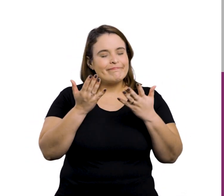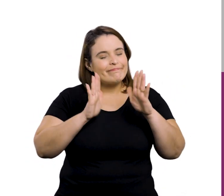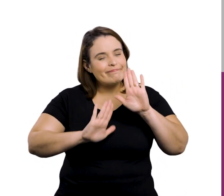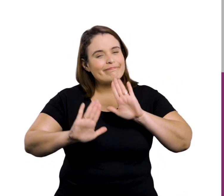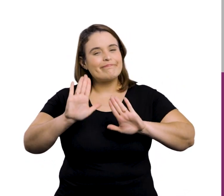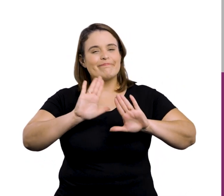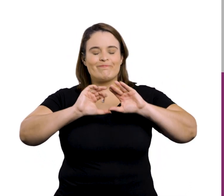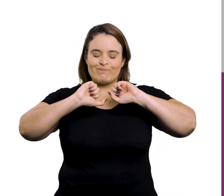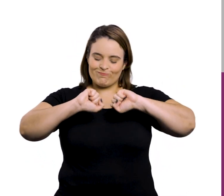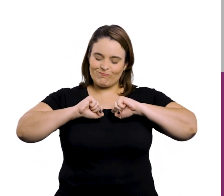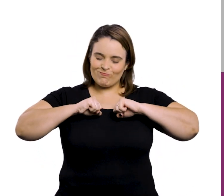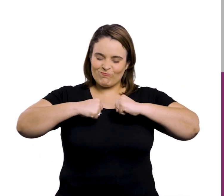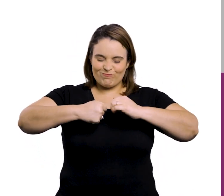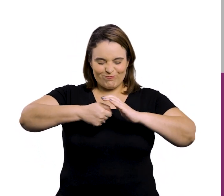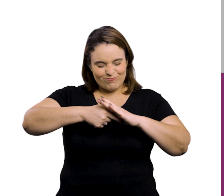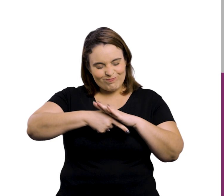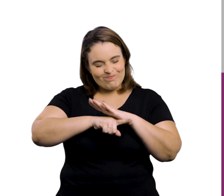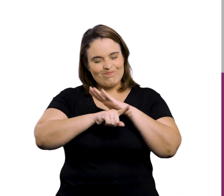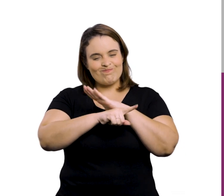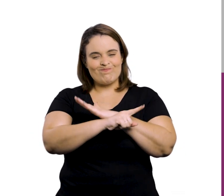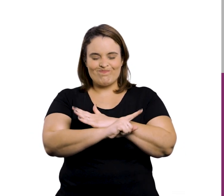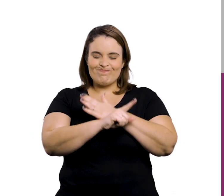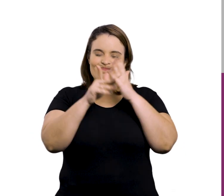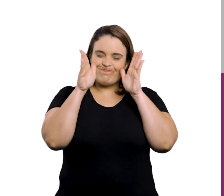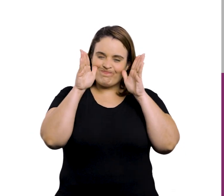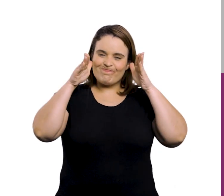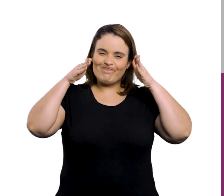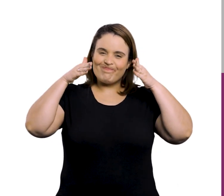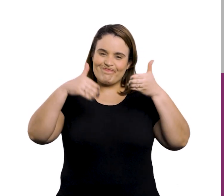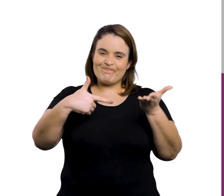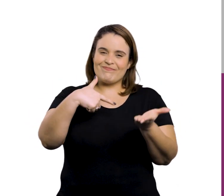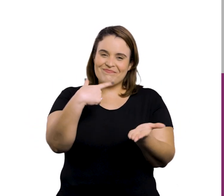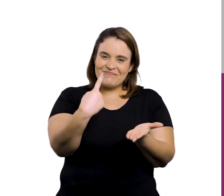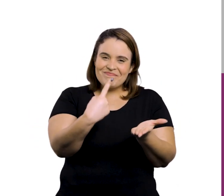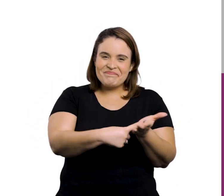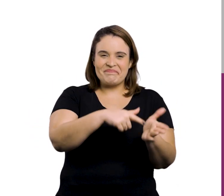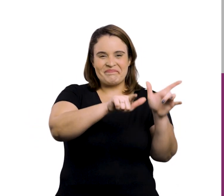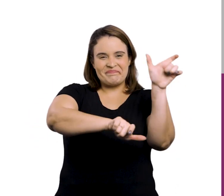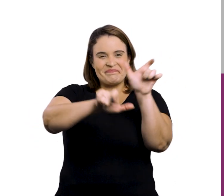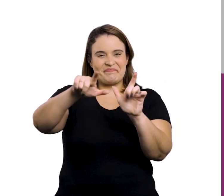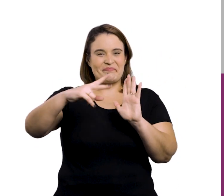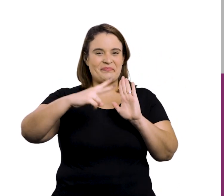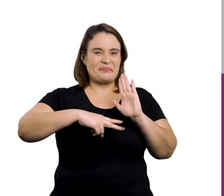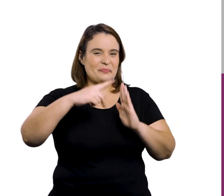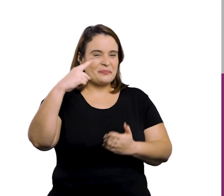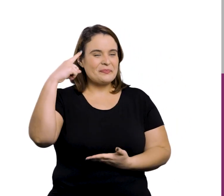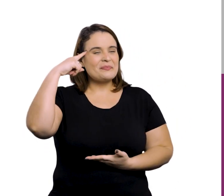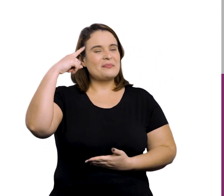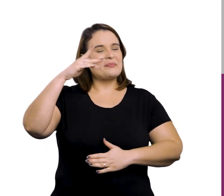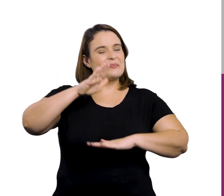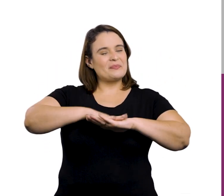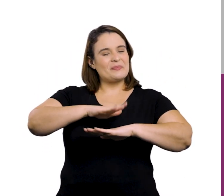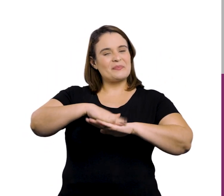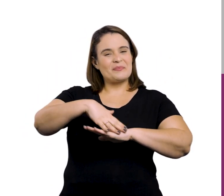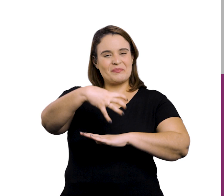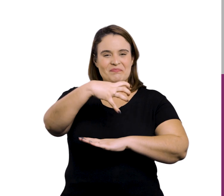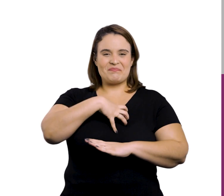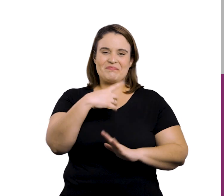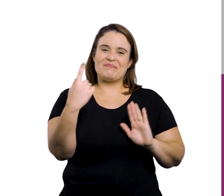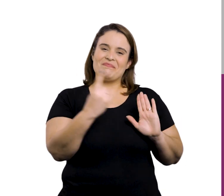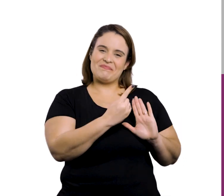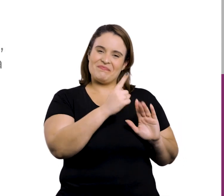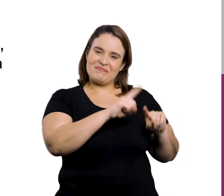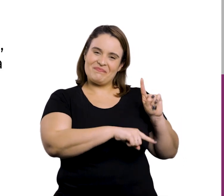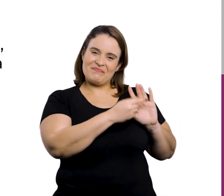engajamento, profundidade e compromisso com nossas e nossos leitores, pensaram e elaboraram a primeira versão desse